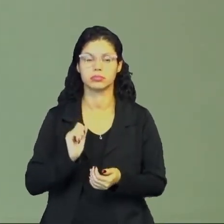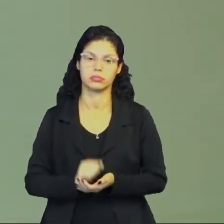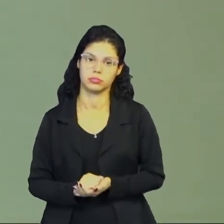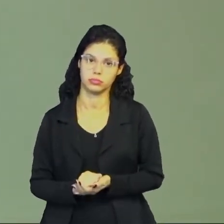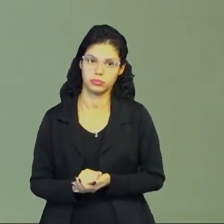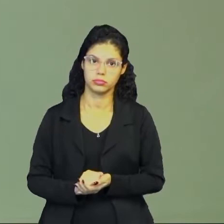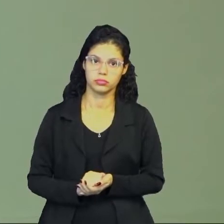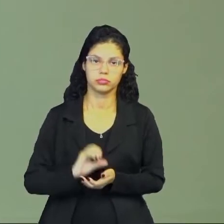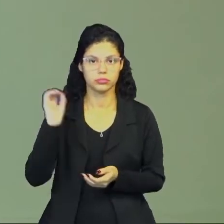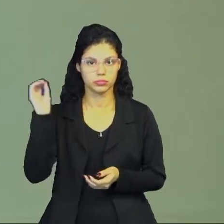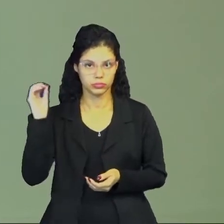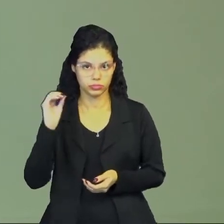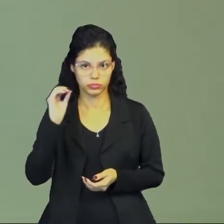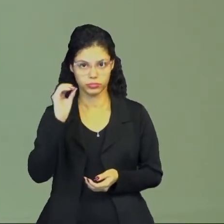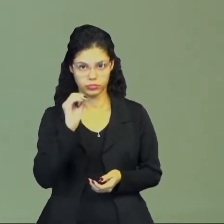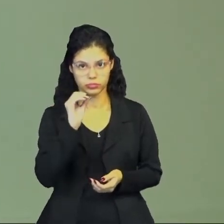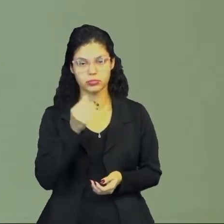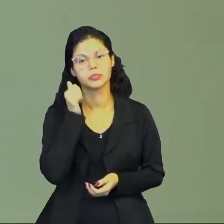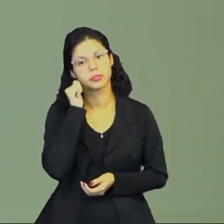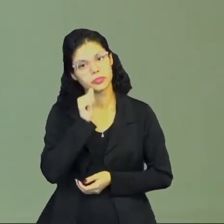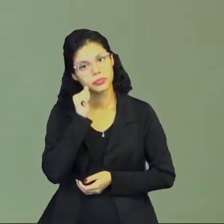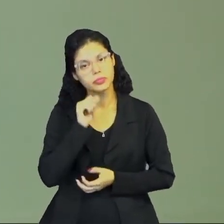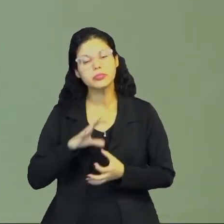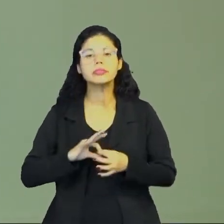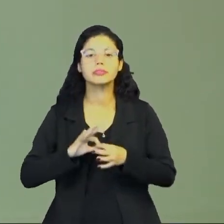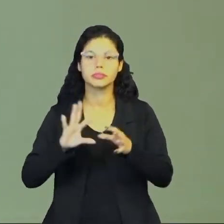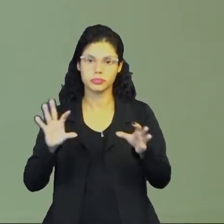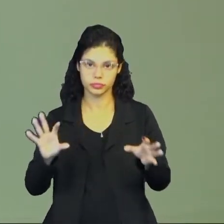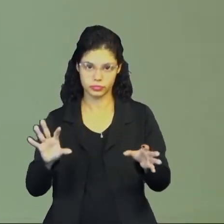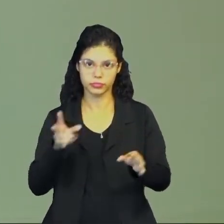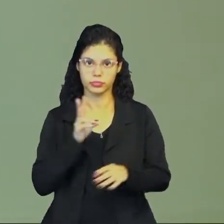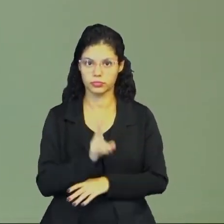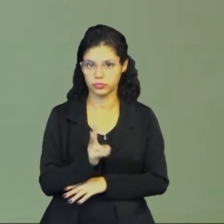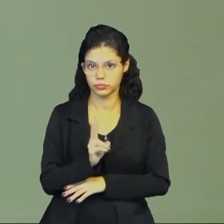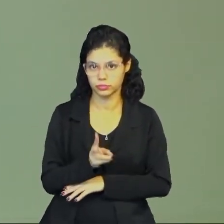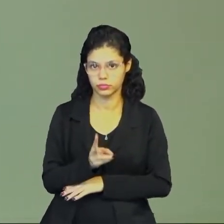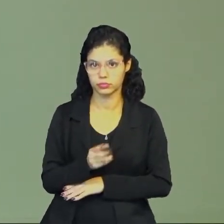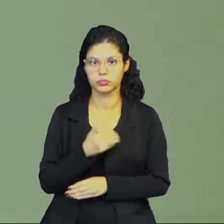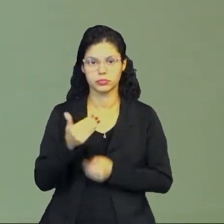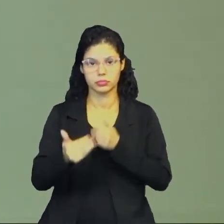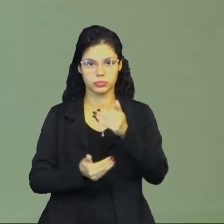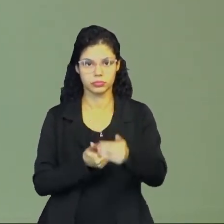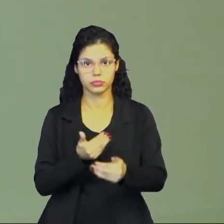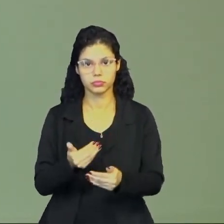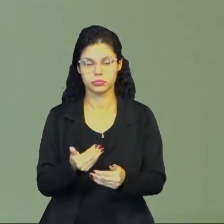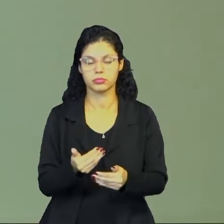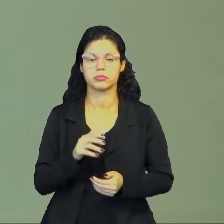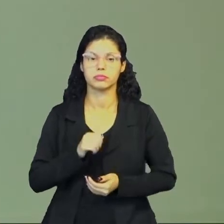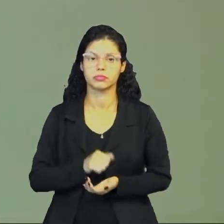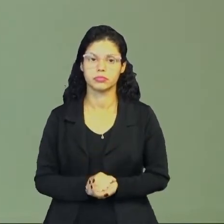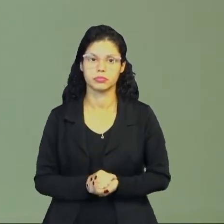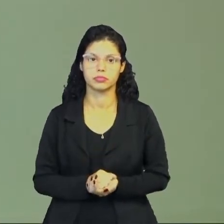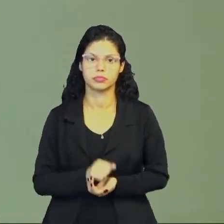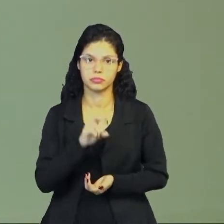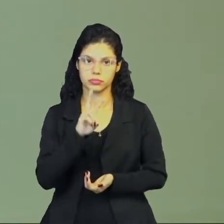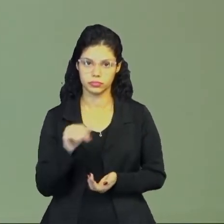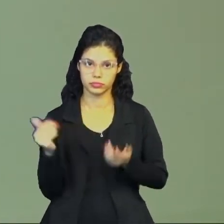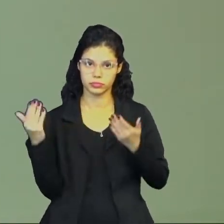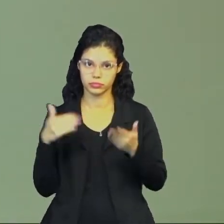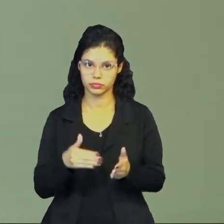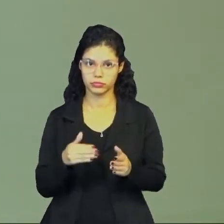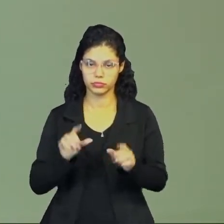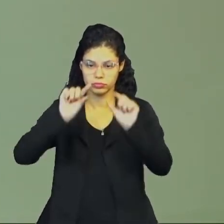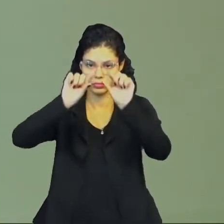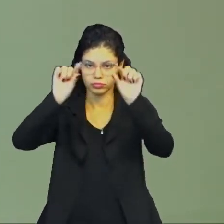esse óvulo, né, que a mulher ela vai liberar sempre durante o processo de ciclo, ele vai chegar até a